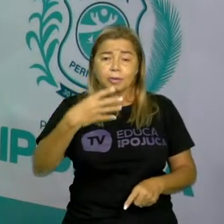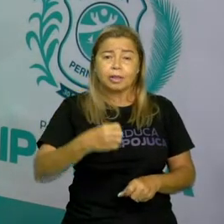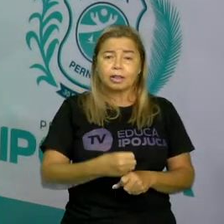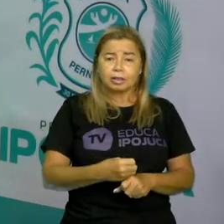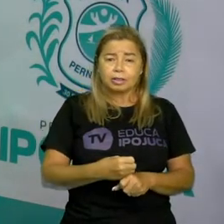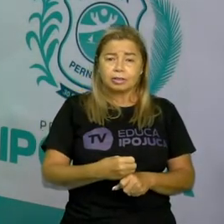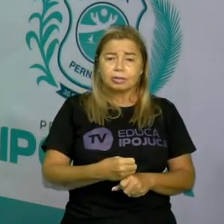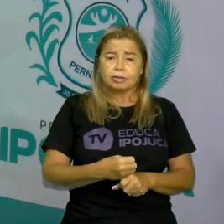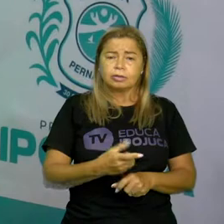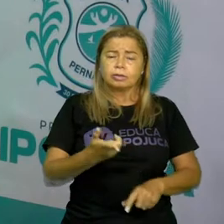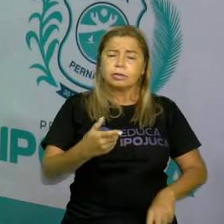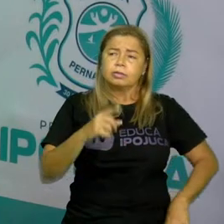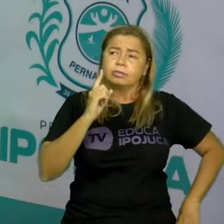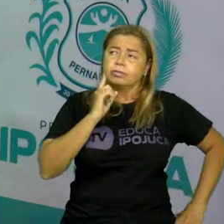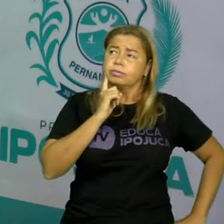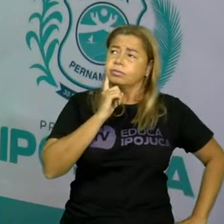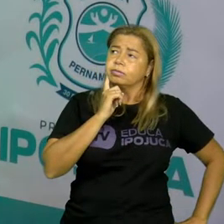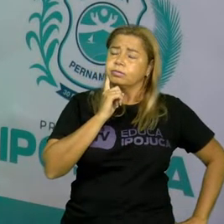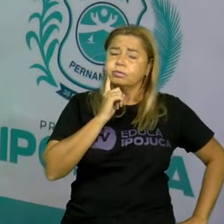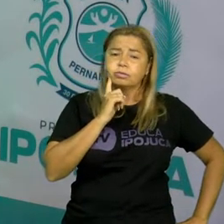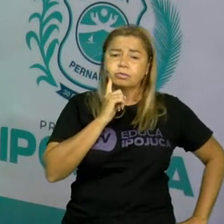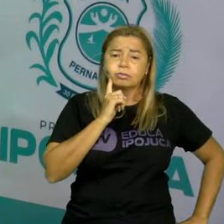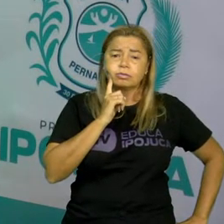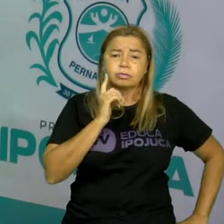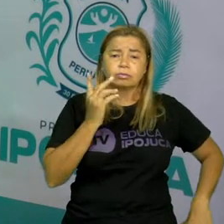milhar. Eita.